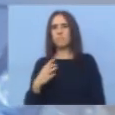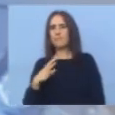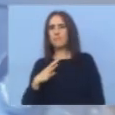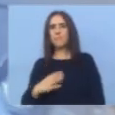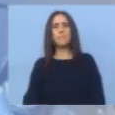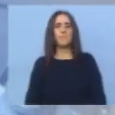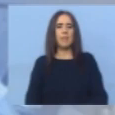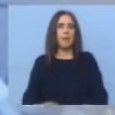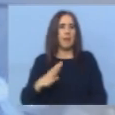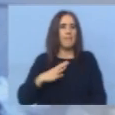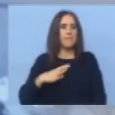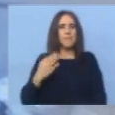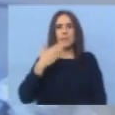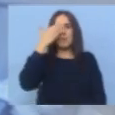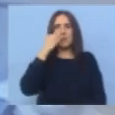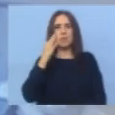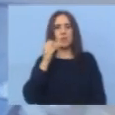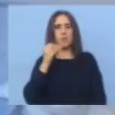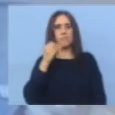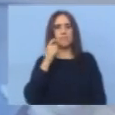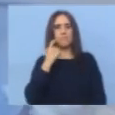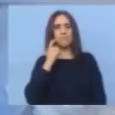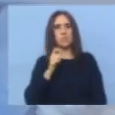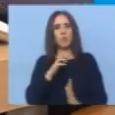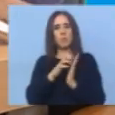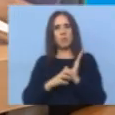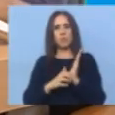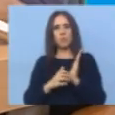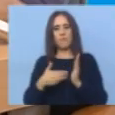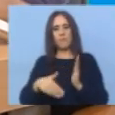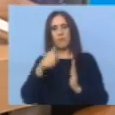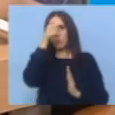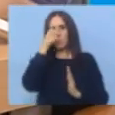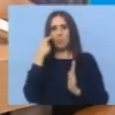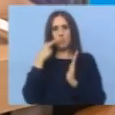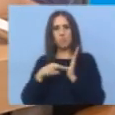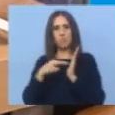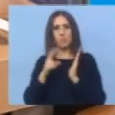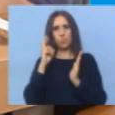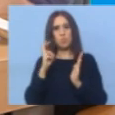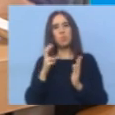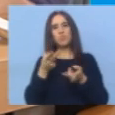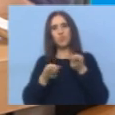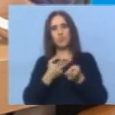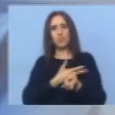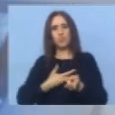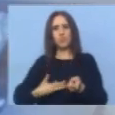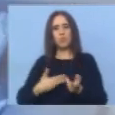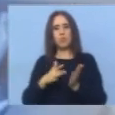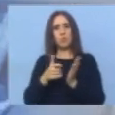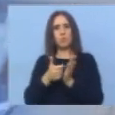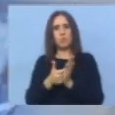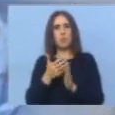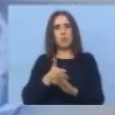interpelar em dias de Quaresma. Vamos fazê-lo a partir dos textos que se escutam nas Eucaristias deste domingo. Já analisaremos o Evangelho,